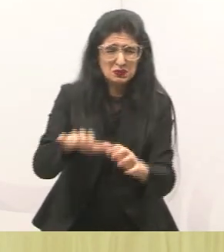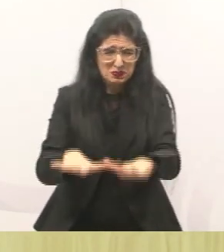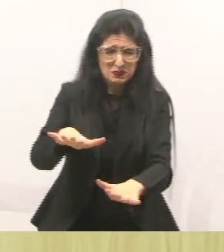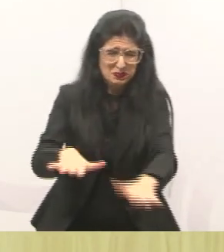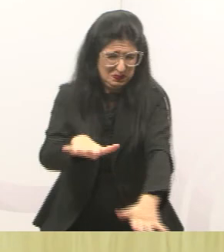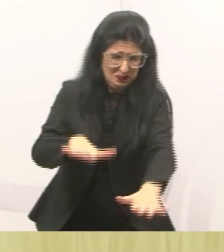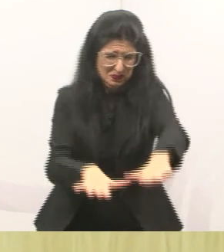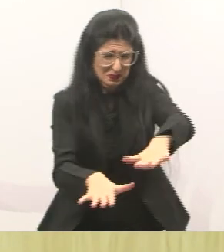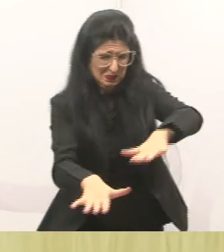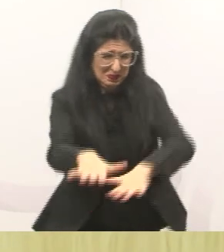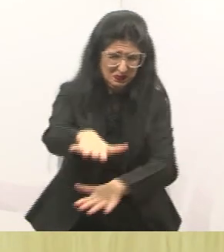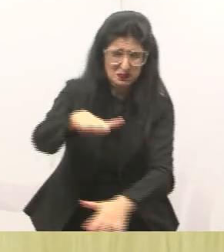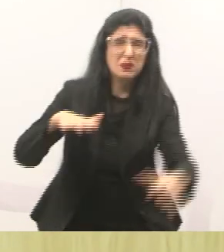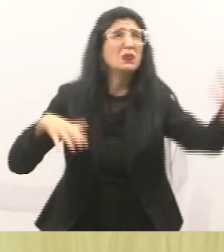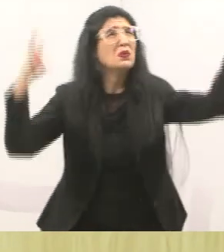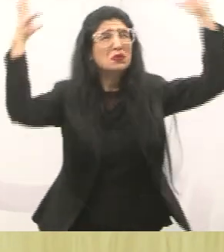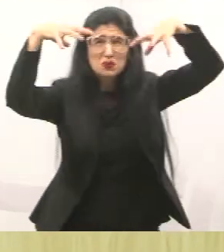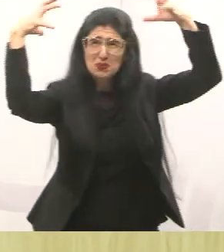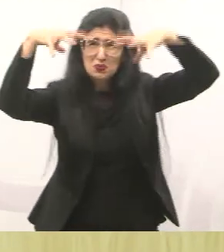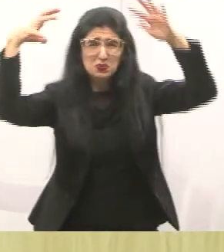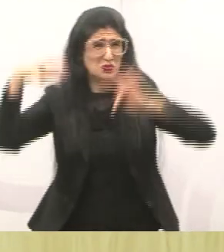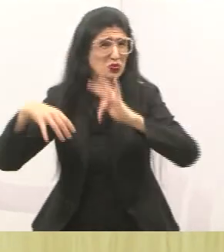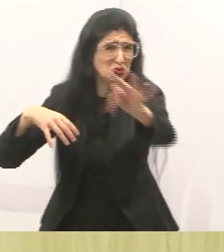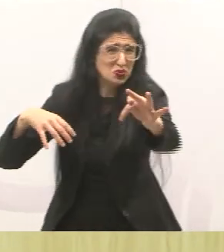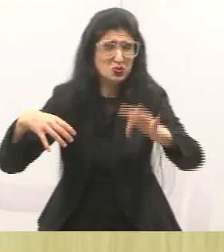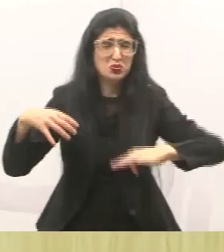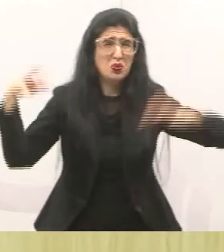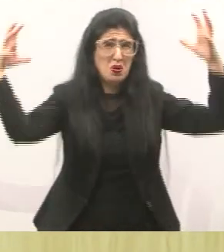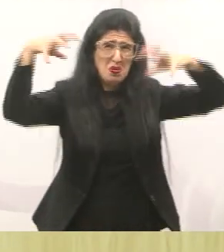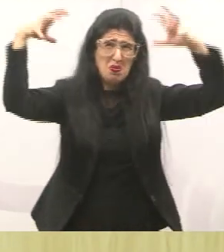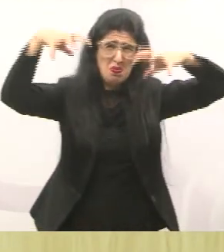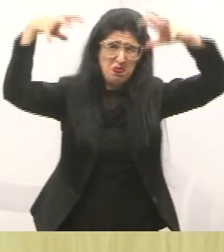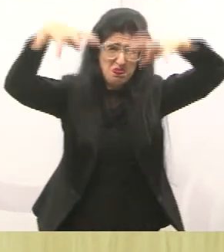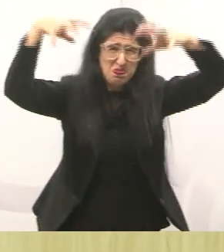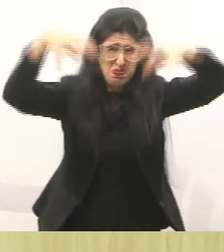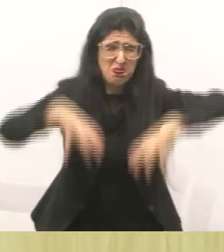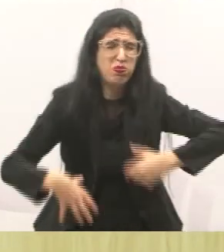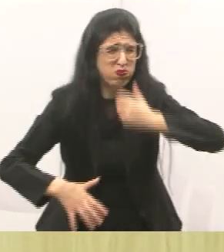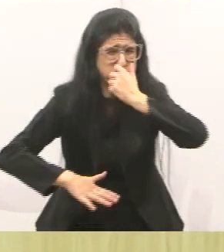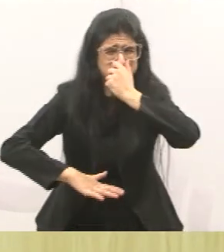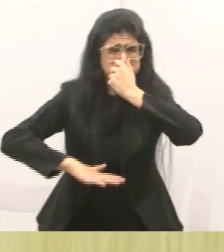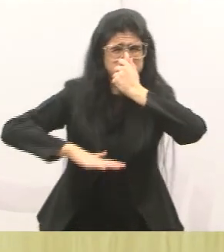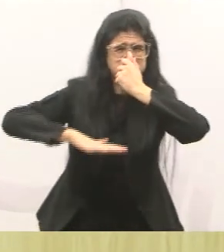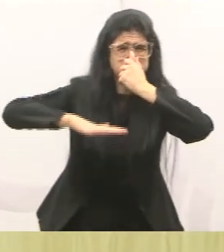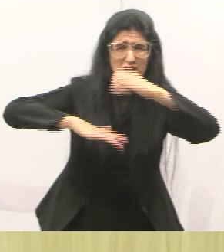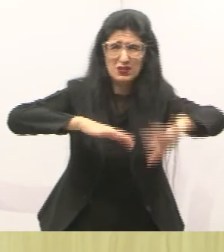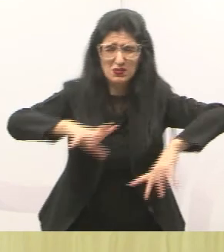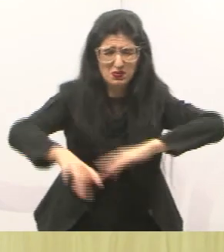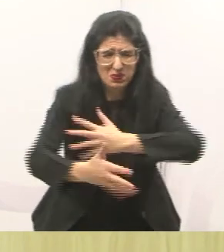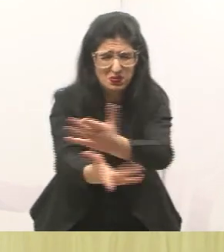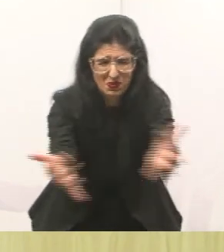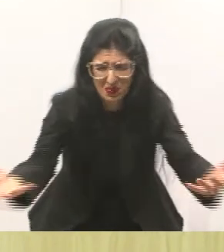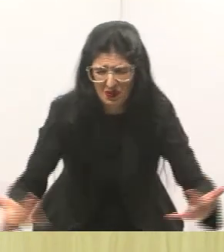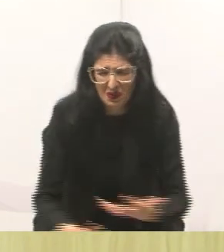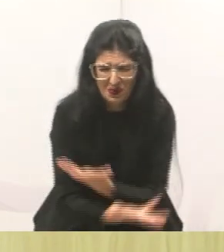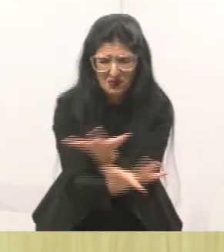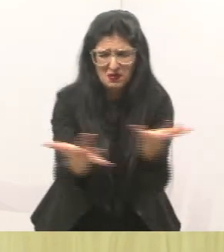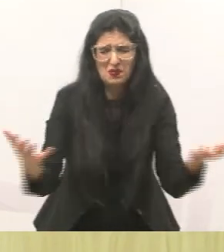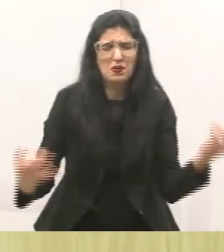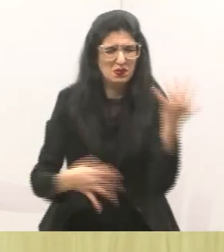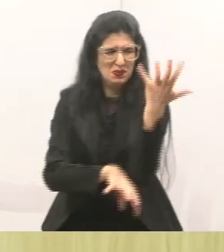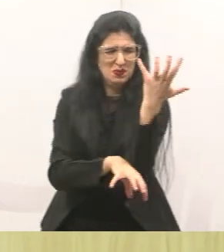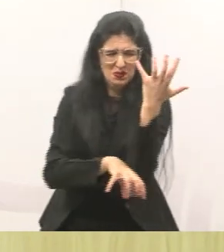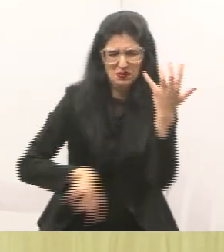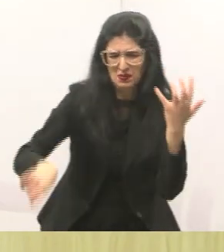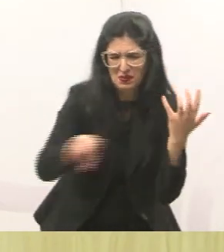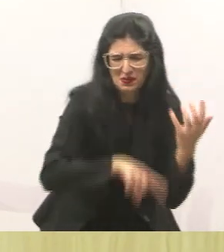quando ocorrer chuvas em grande volume, e considerando o grande risco de prejuízos caso águas pluviais invadam a praça